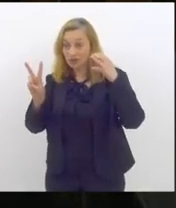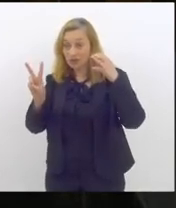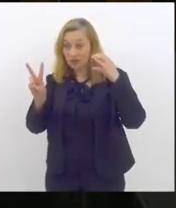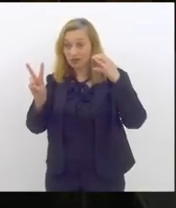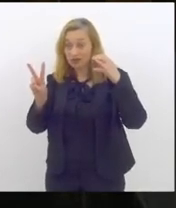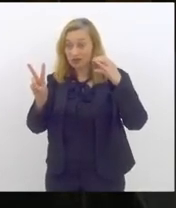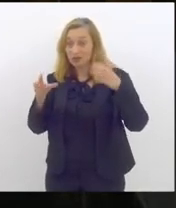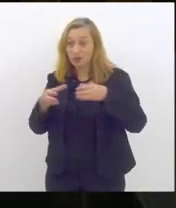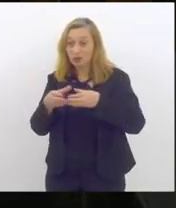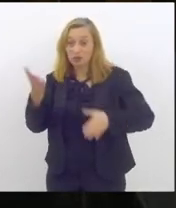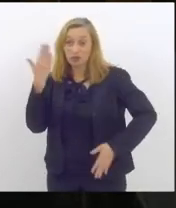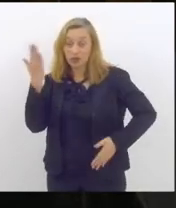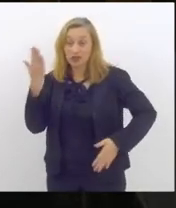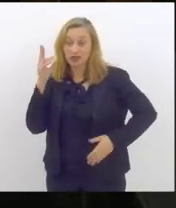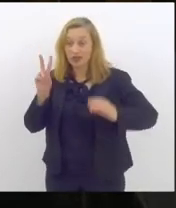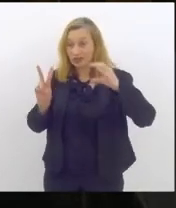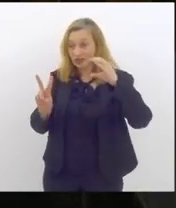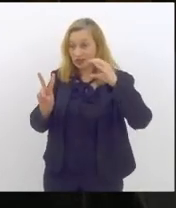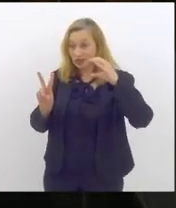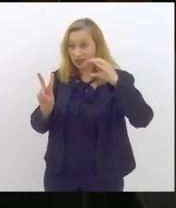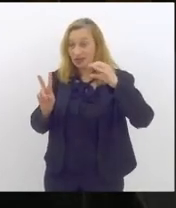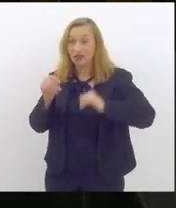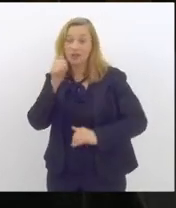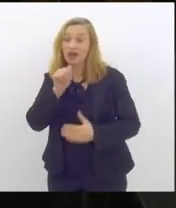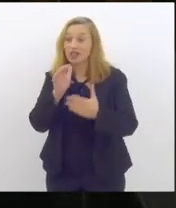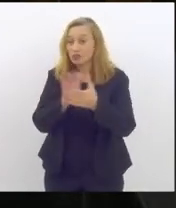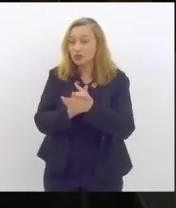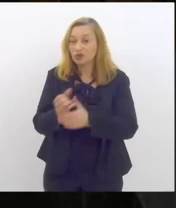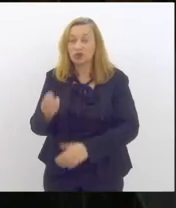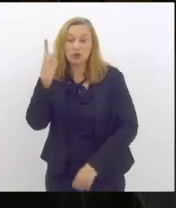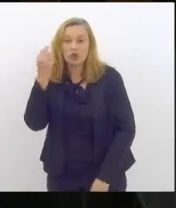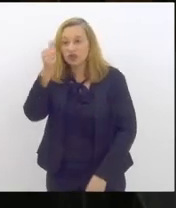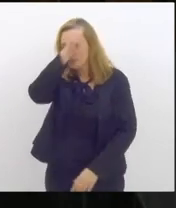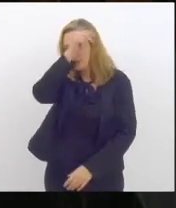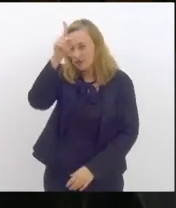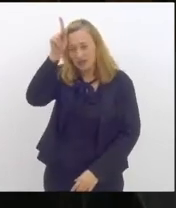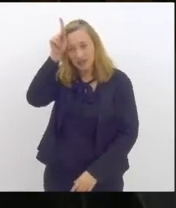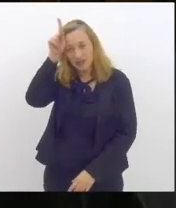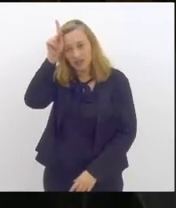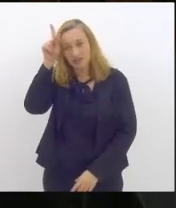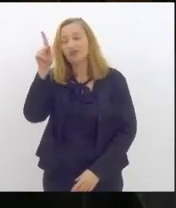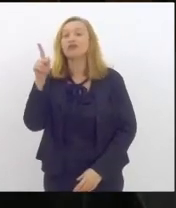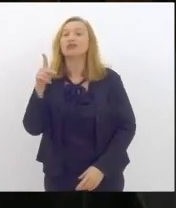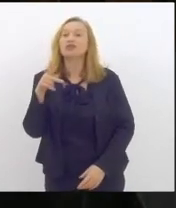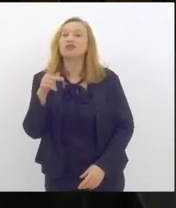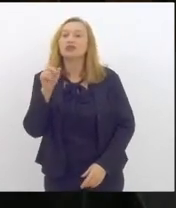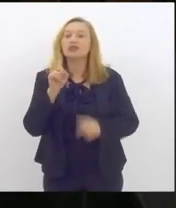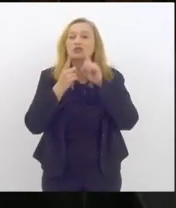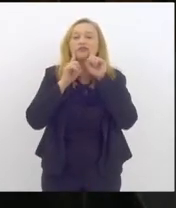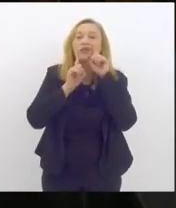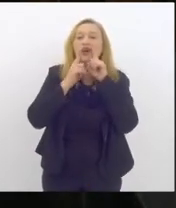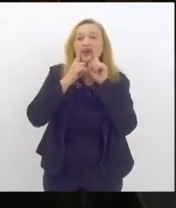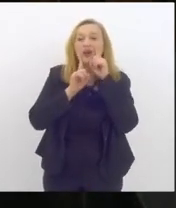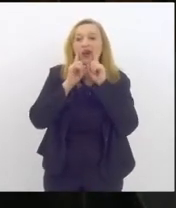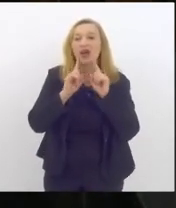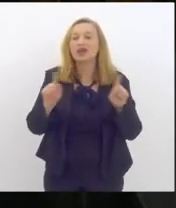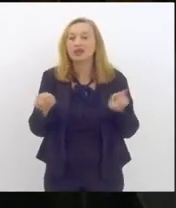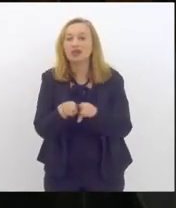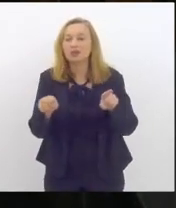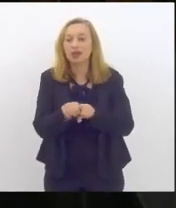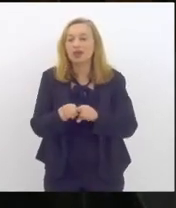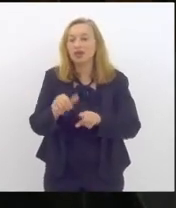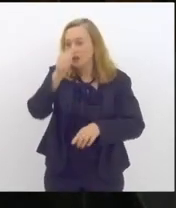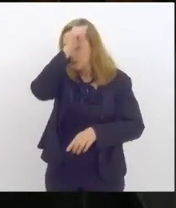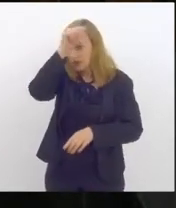é até sigla feita pela esposa do ex-prefeito de Maricá e o prefeito atual de